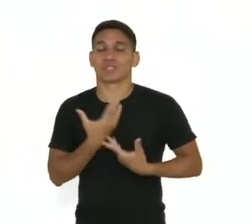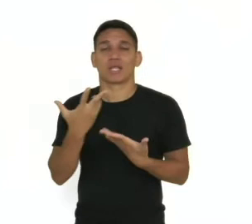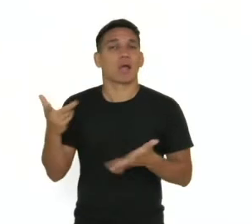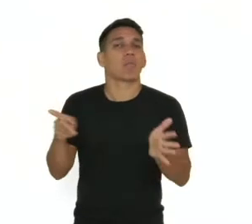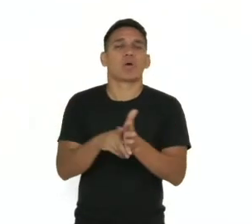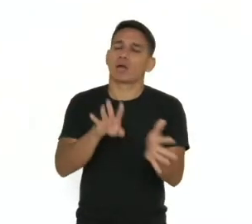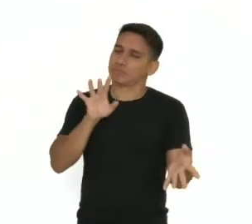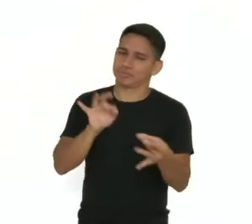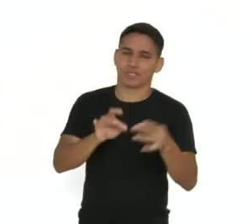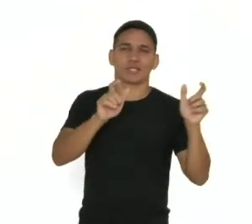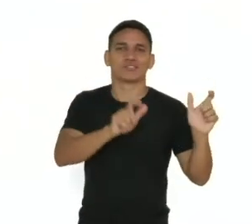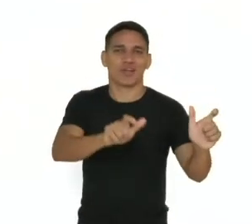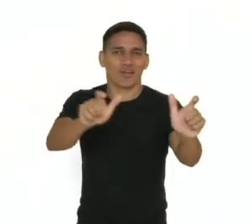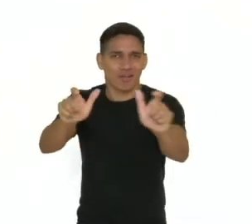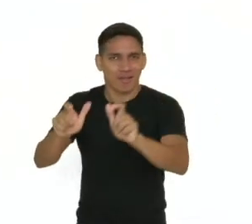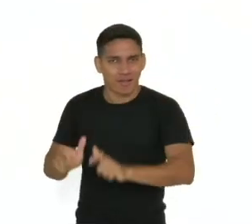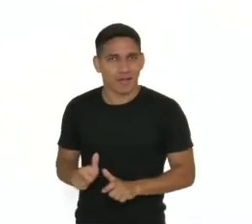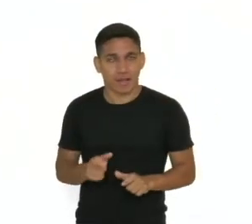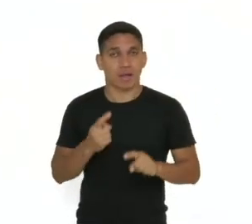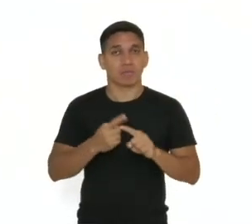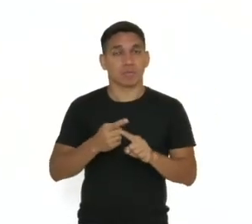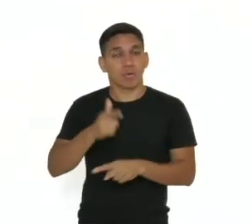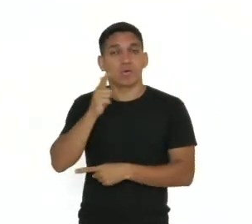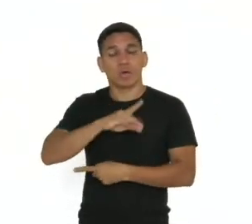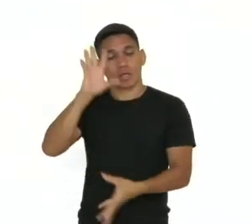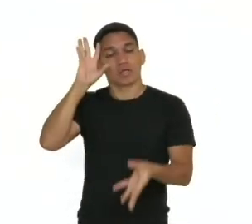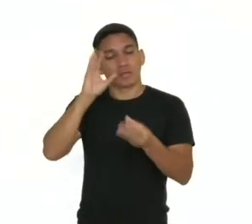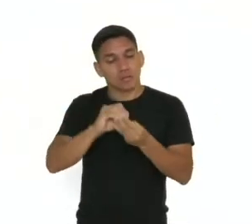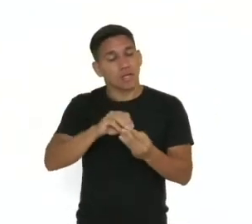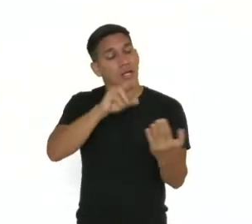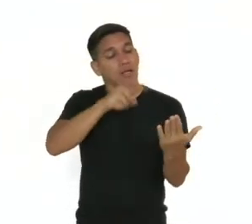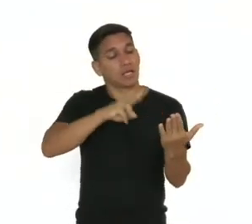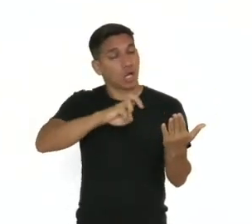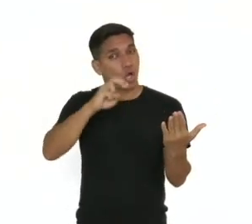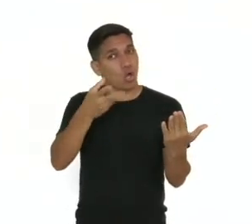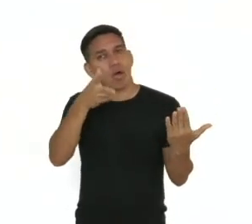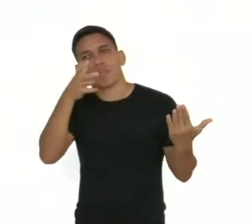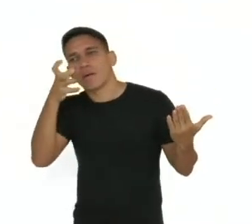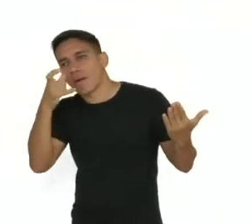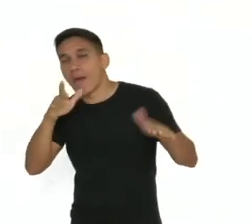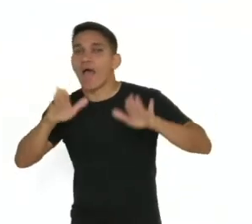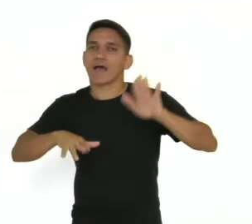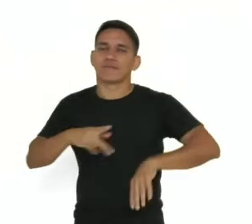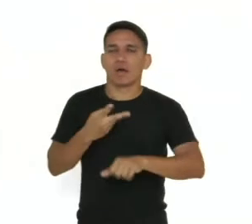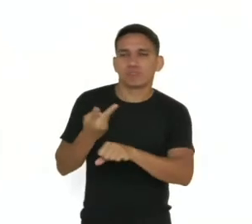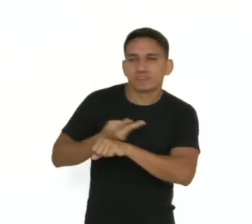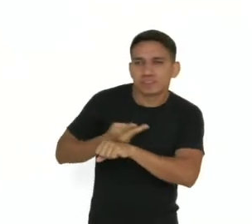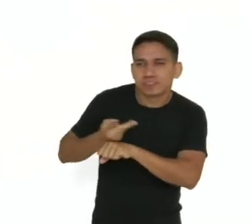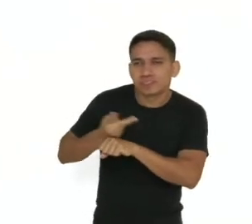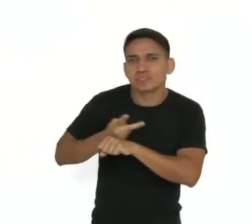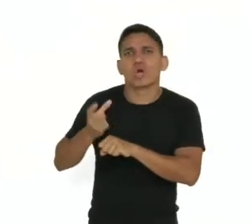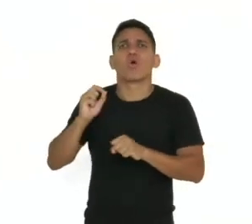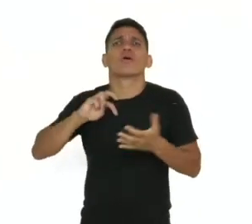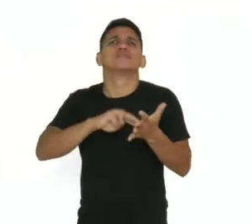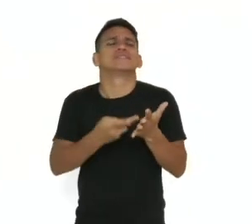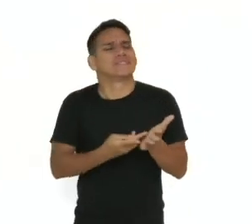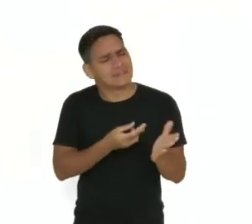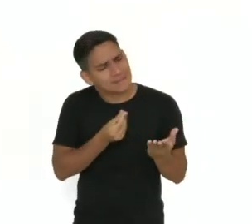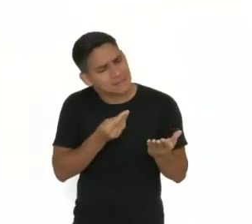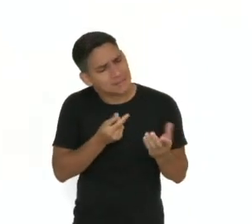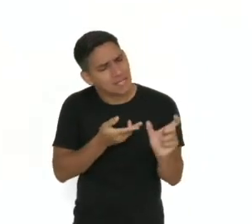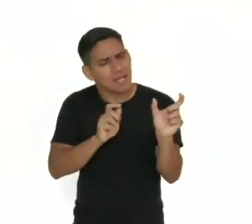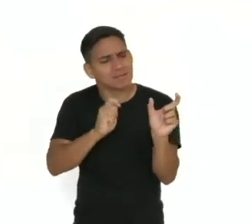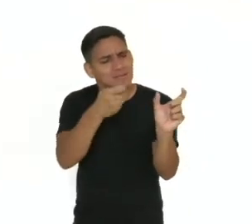né? Para compreender o caso lido ou ouvido, às vezes precisamos buscar os significados não